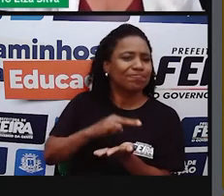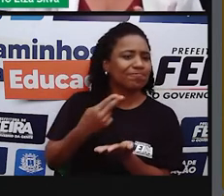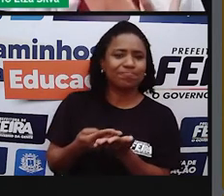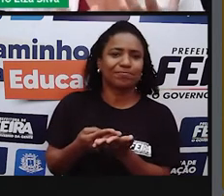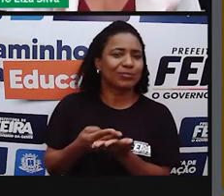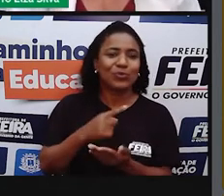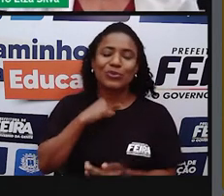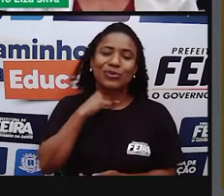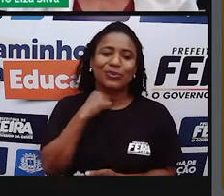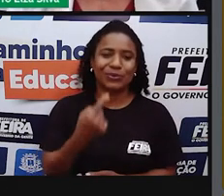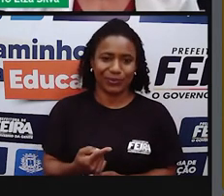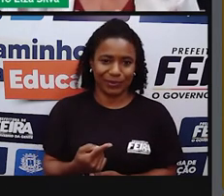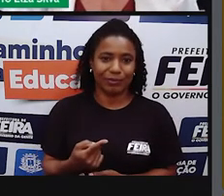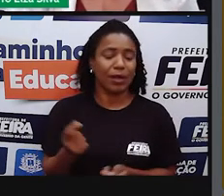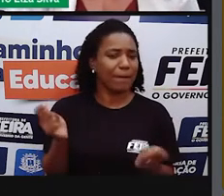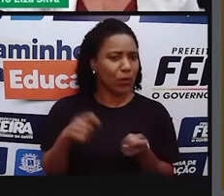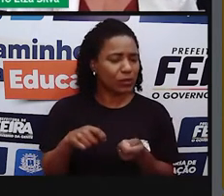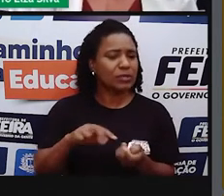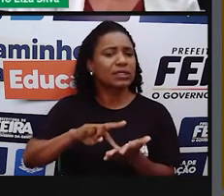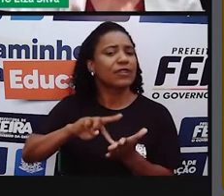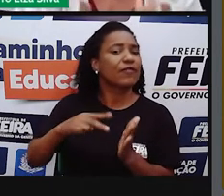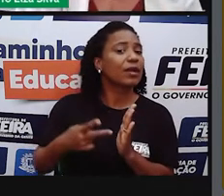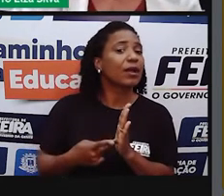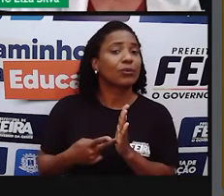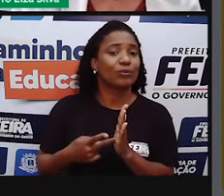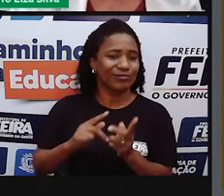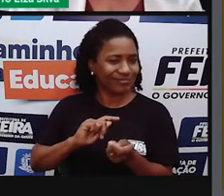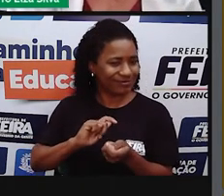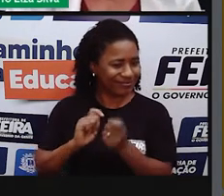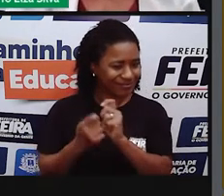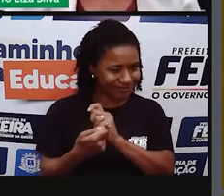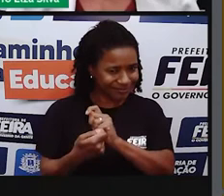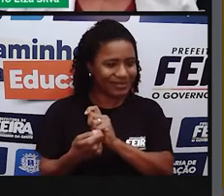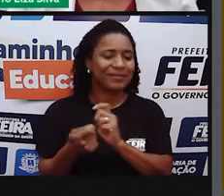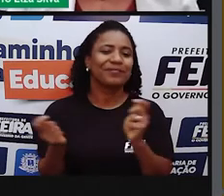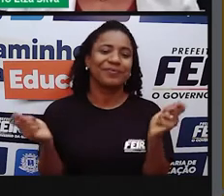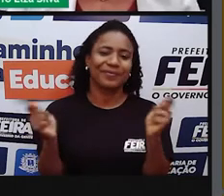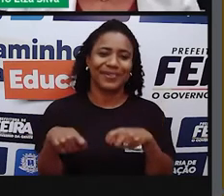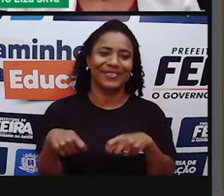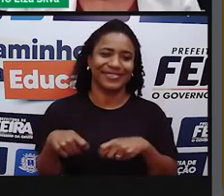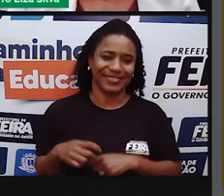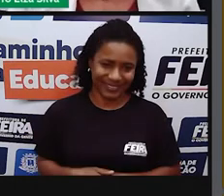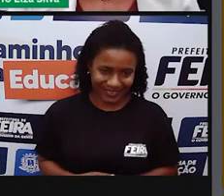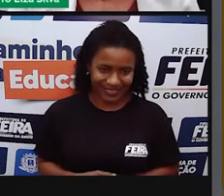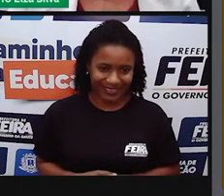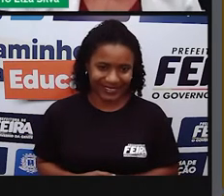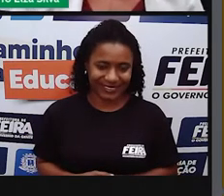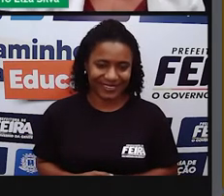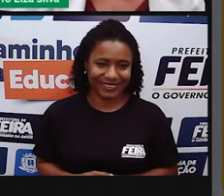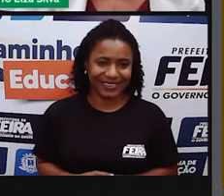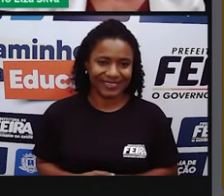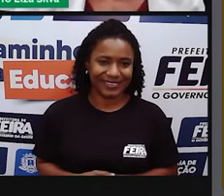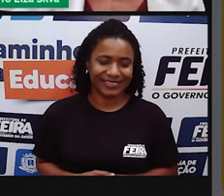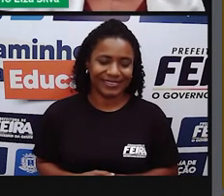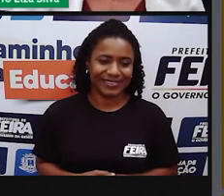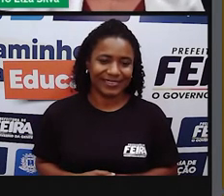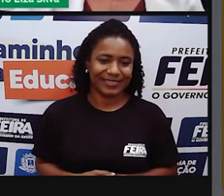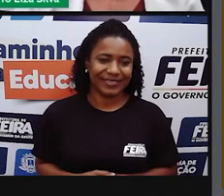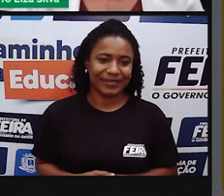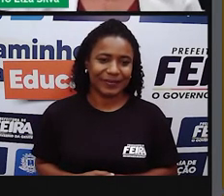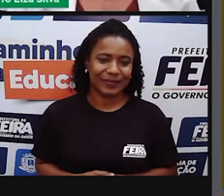é construir um sentido a partir de um provérbio que já existe em outra língua. Ok?